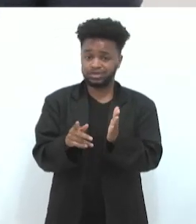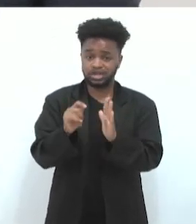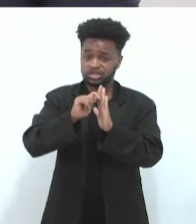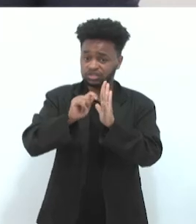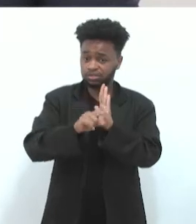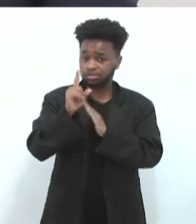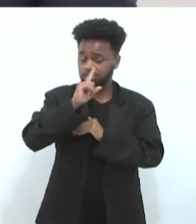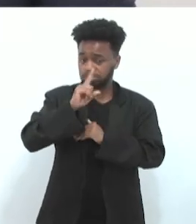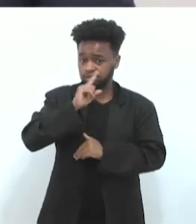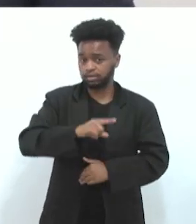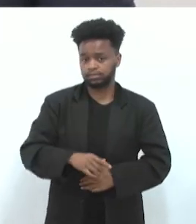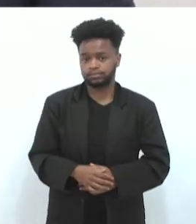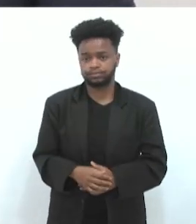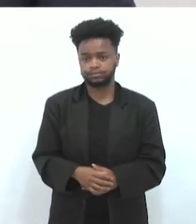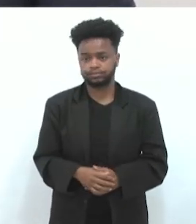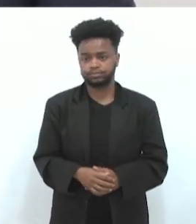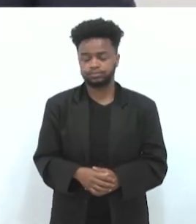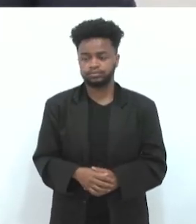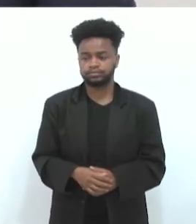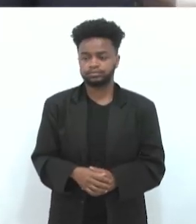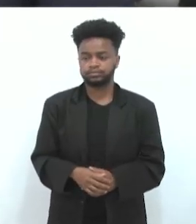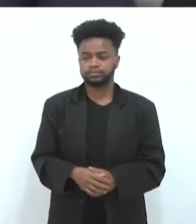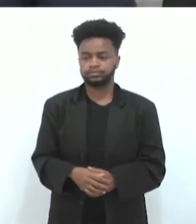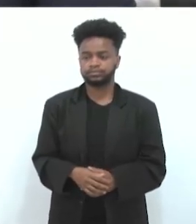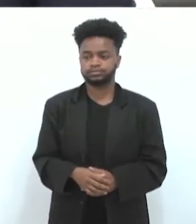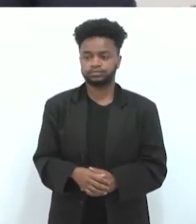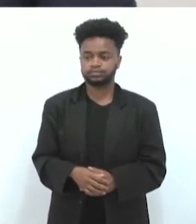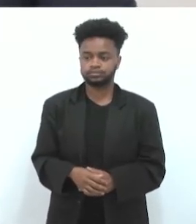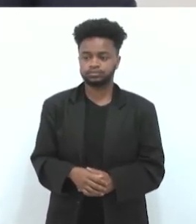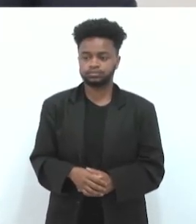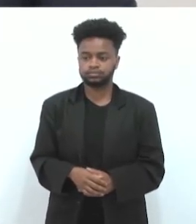escrito. Deputado, Presidente, só...